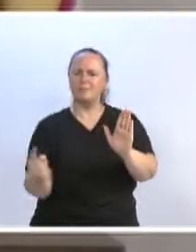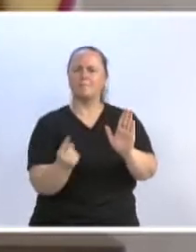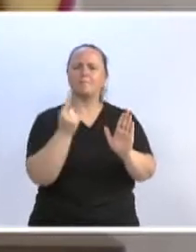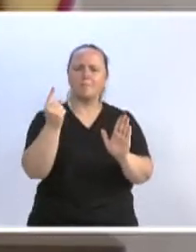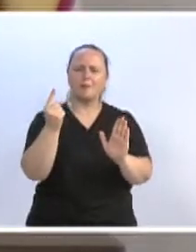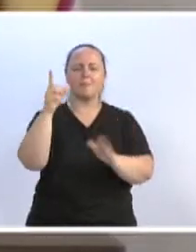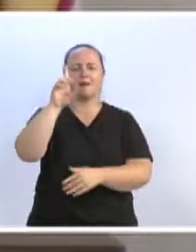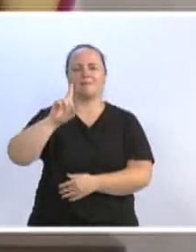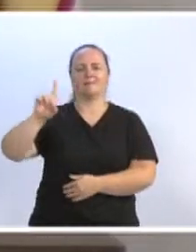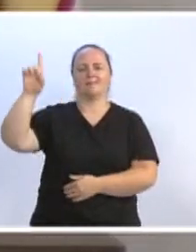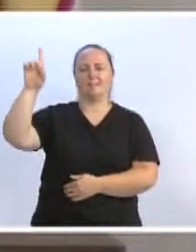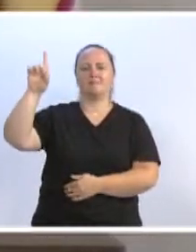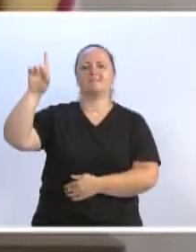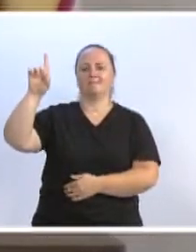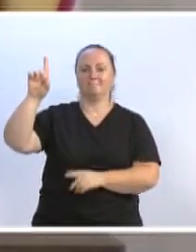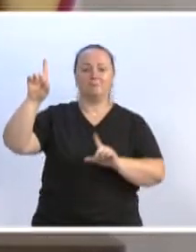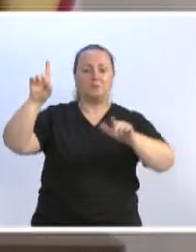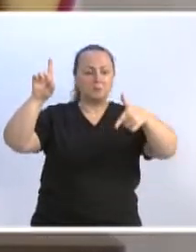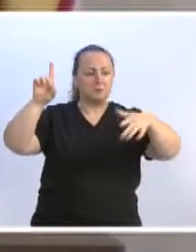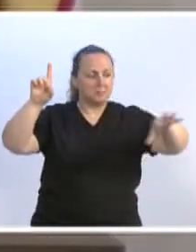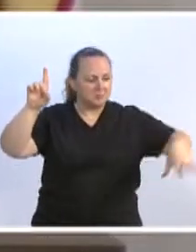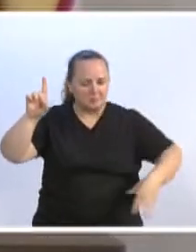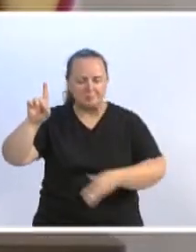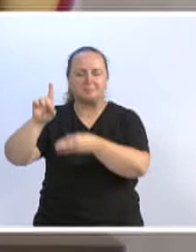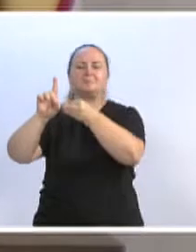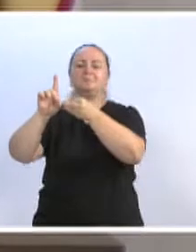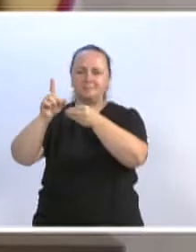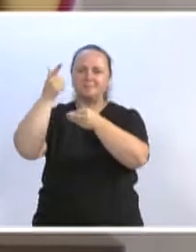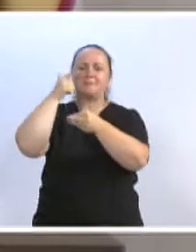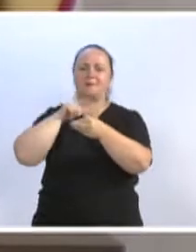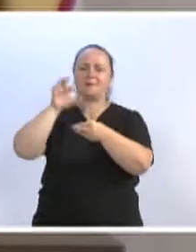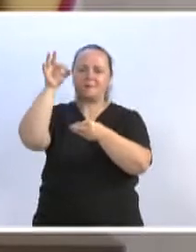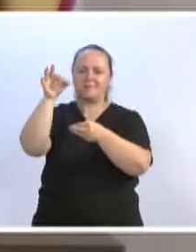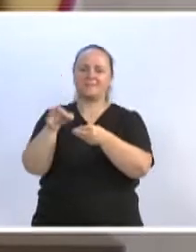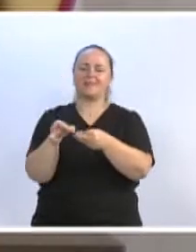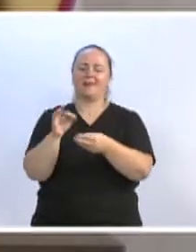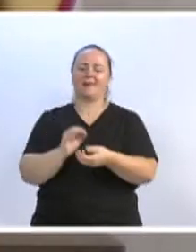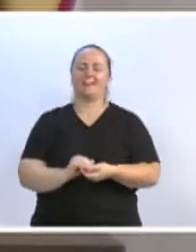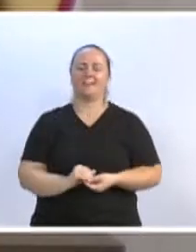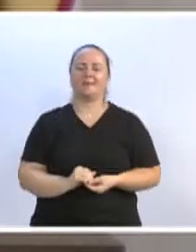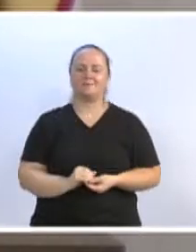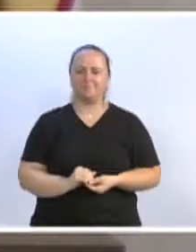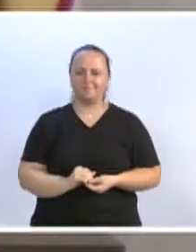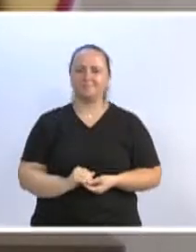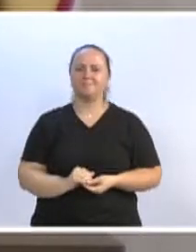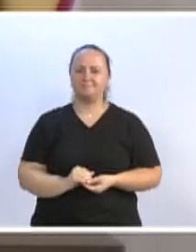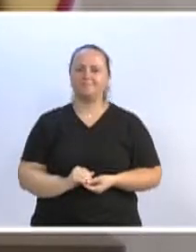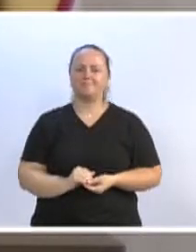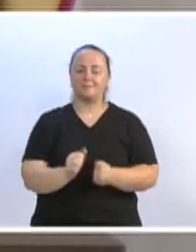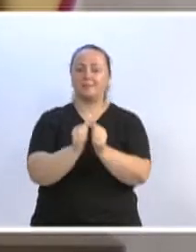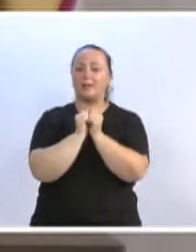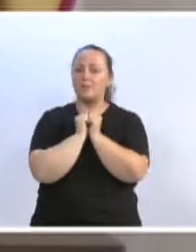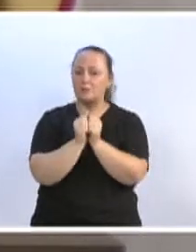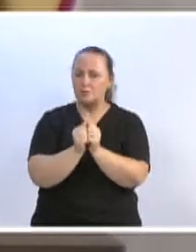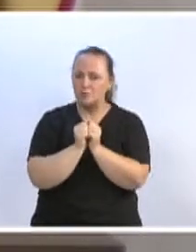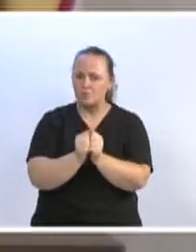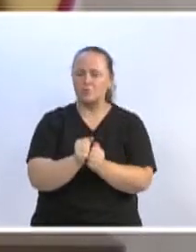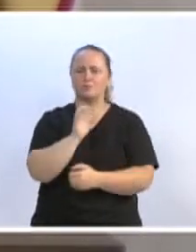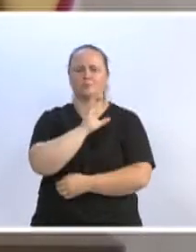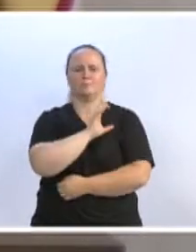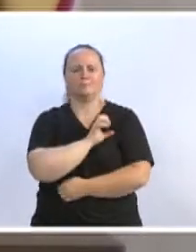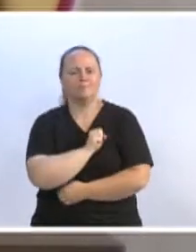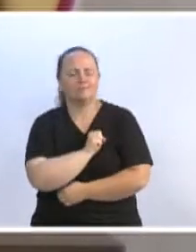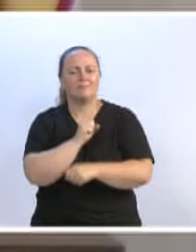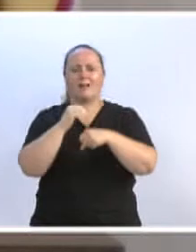lugar, né, a palavra de Deus, que as demais coisas, com certeza, nos serão acrescentadas. E que juntos, com amor, com